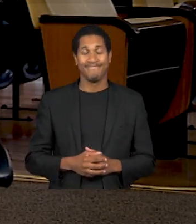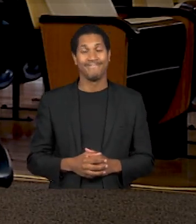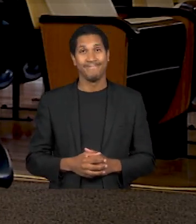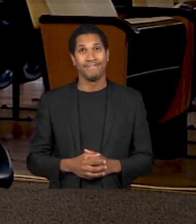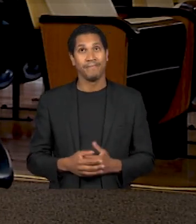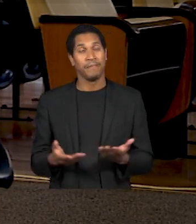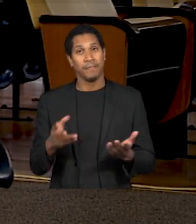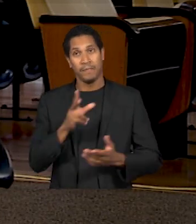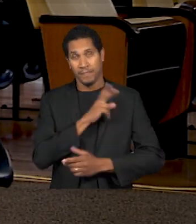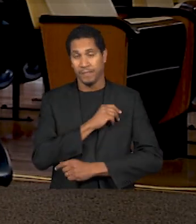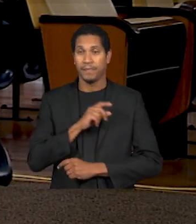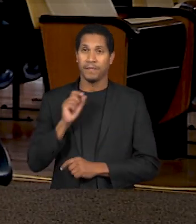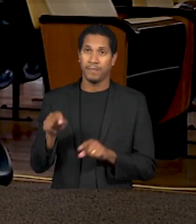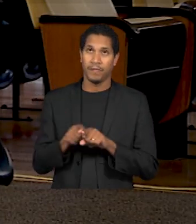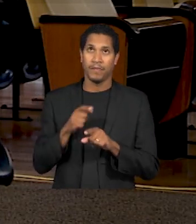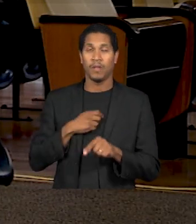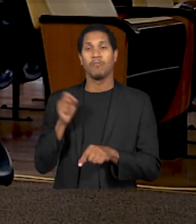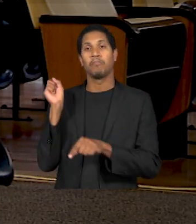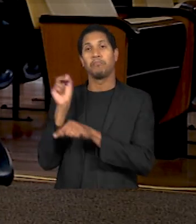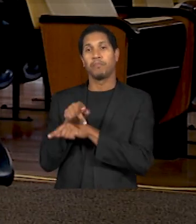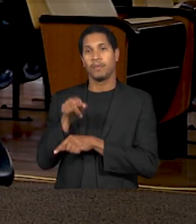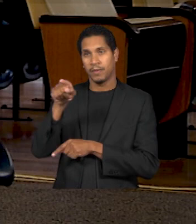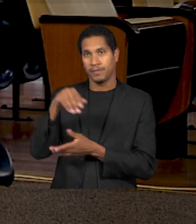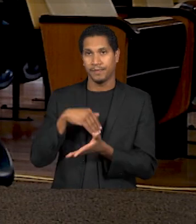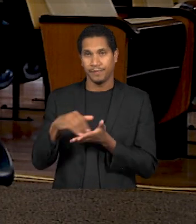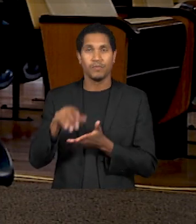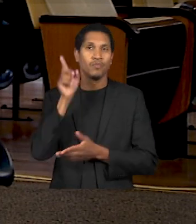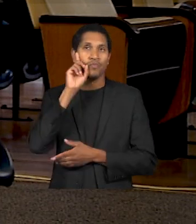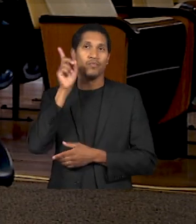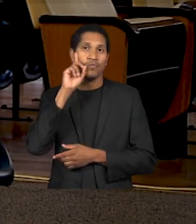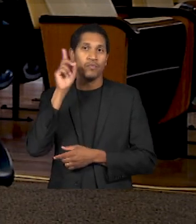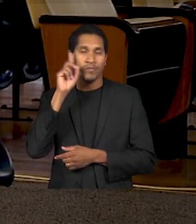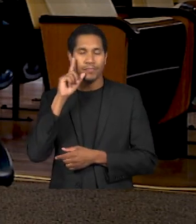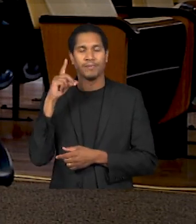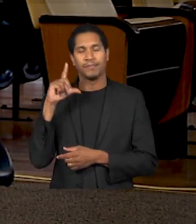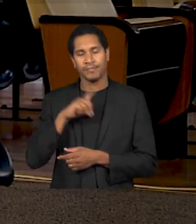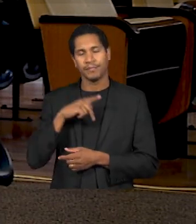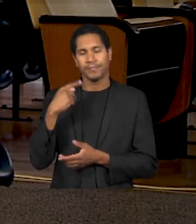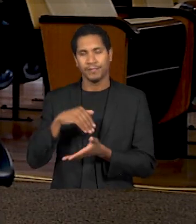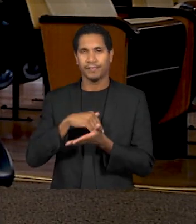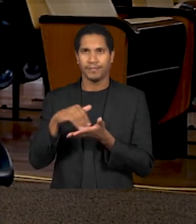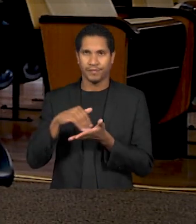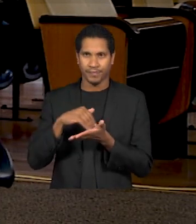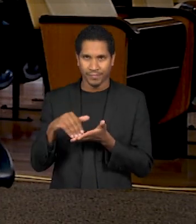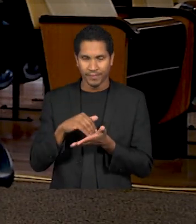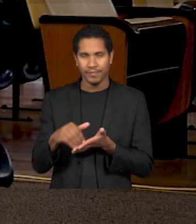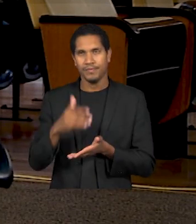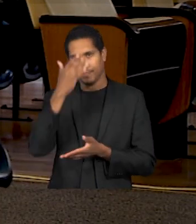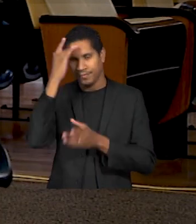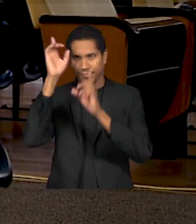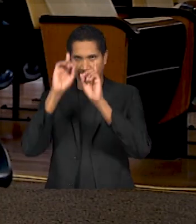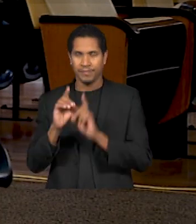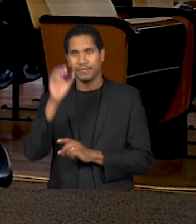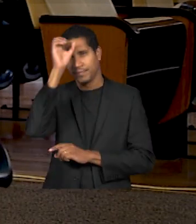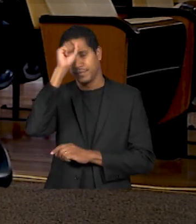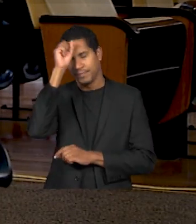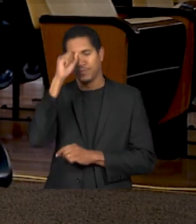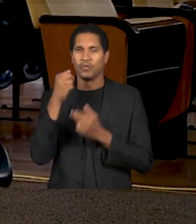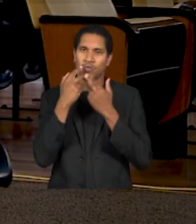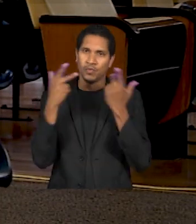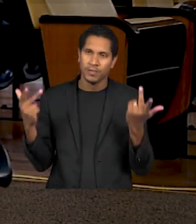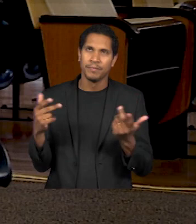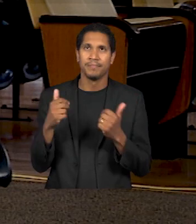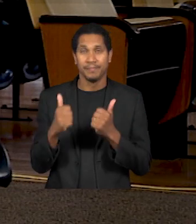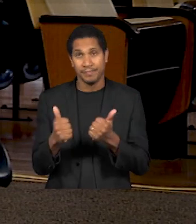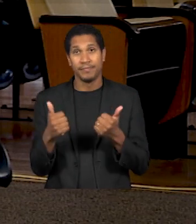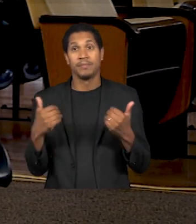é impressionante. Desde quando eu entrei, cada dia na Secretaria da Pessoa com Deficiência você aprende algo novo. Isso é